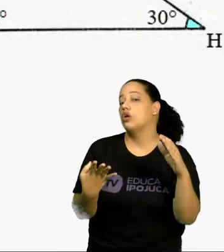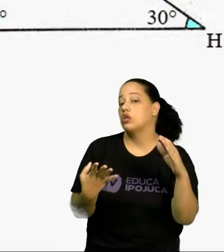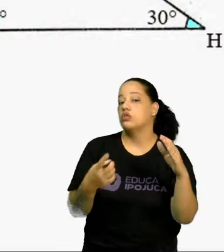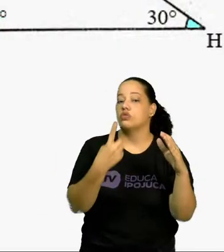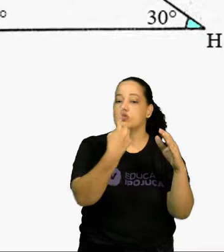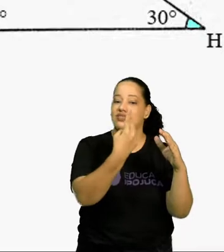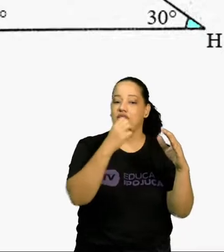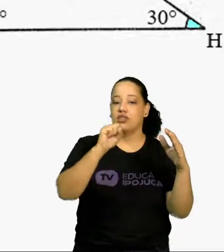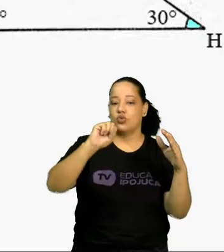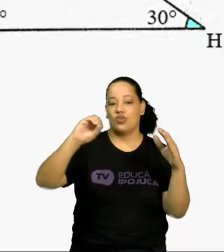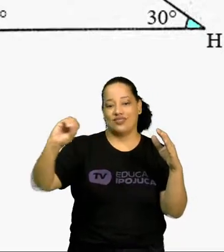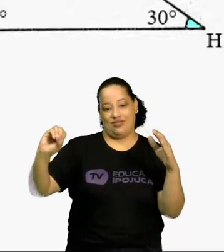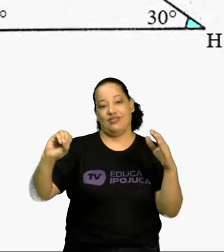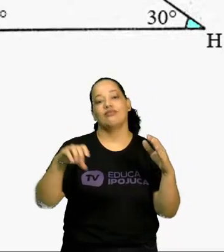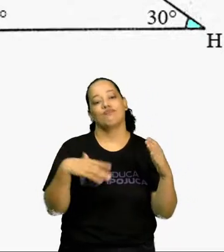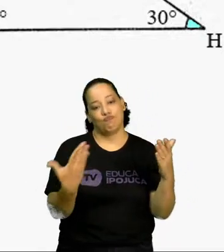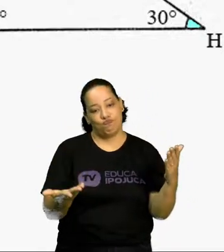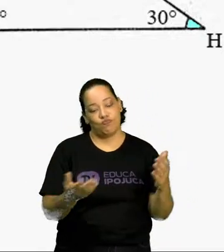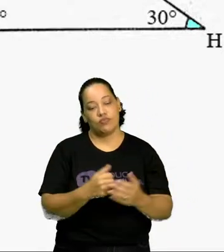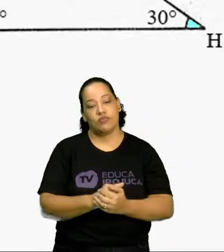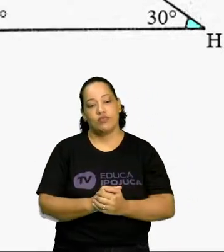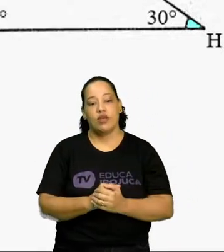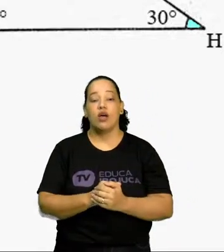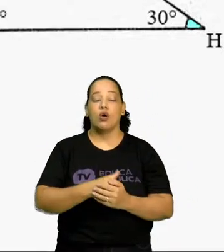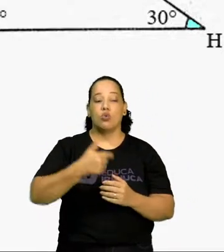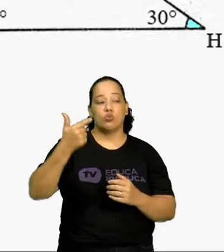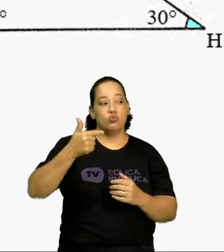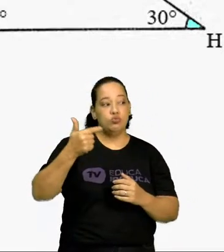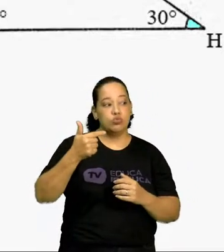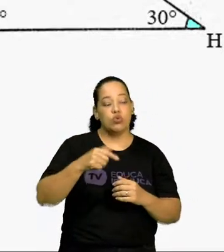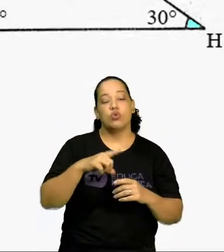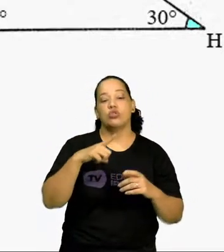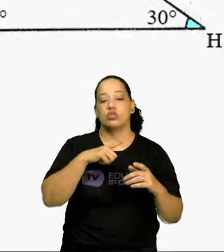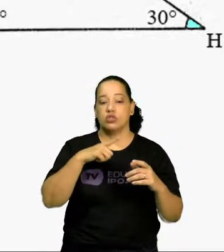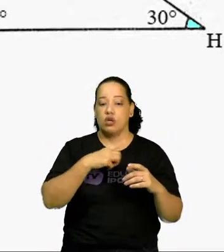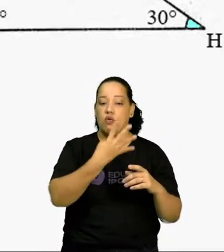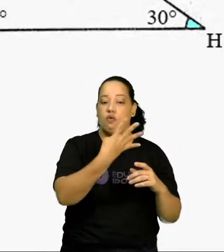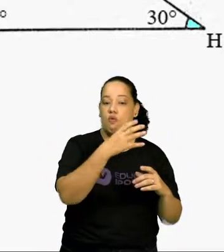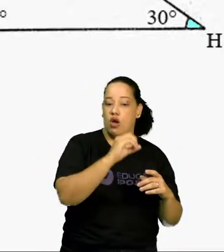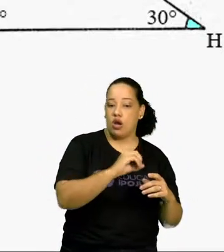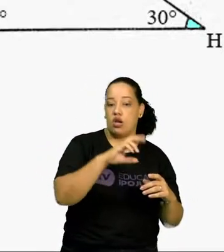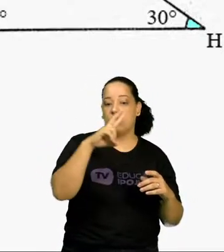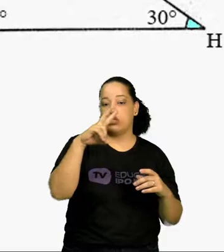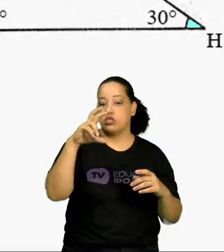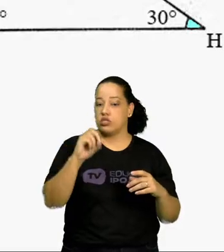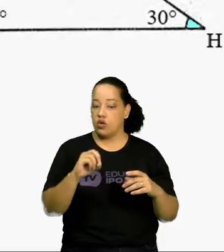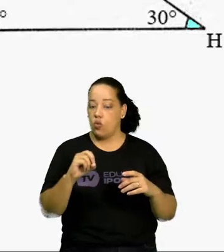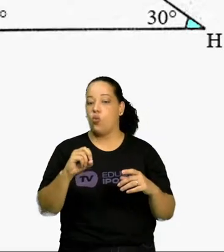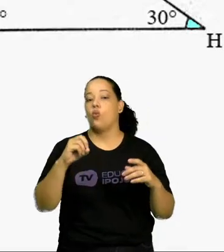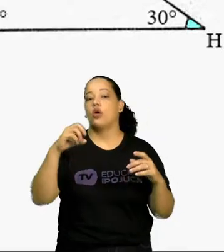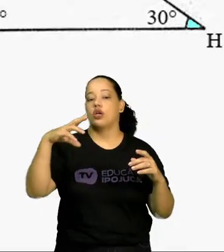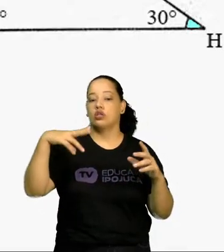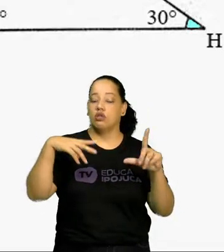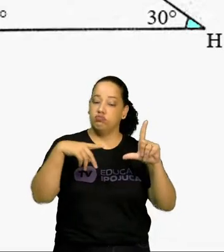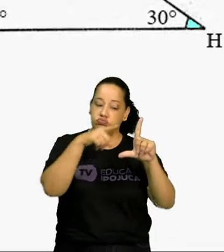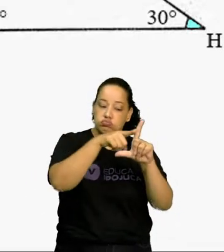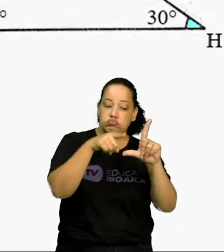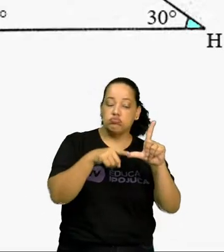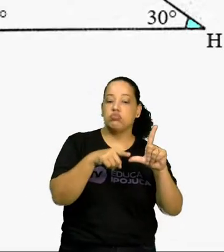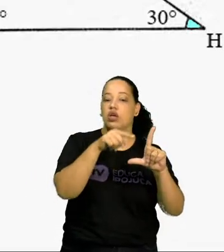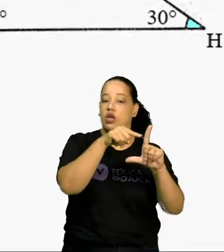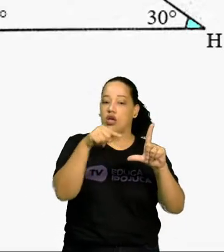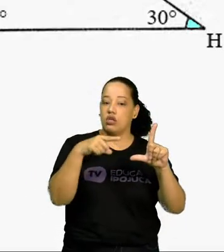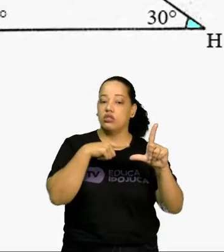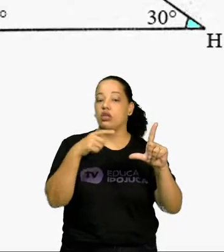180. No segundo caso, 40 graus, 50 graus, 90 graus, também vai